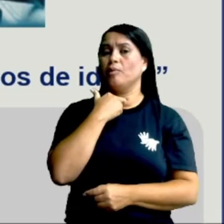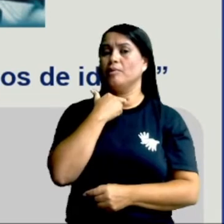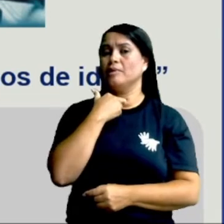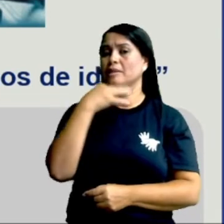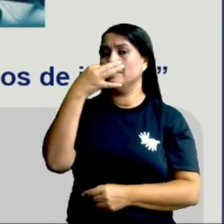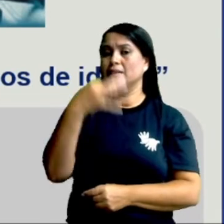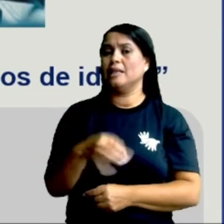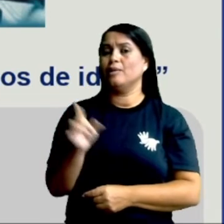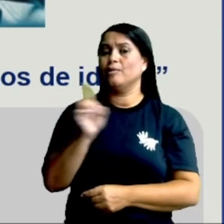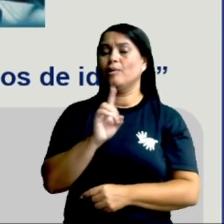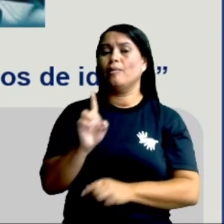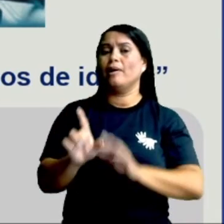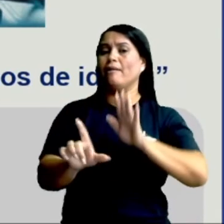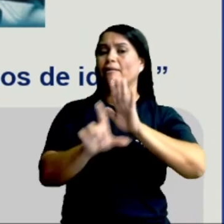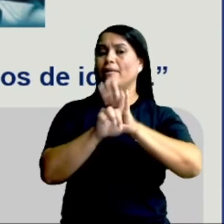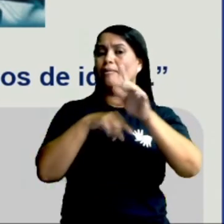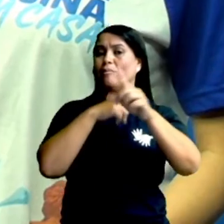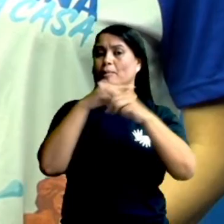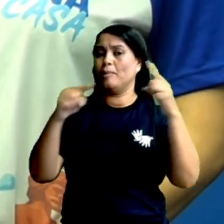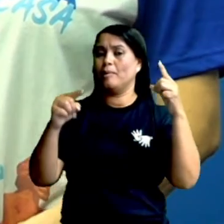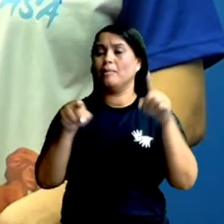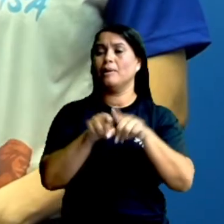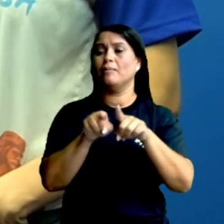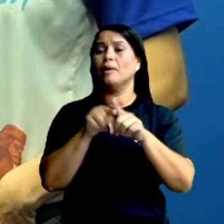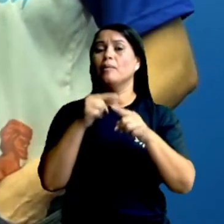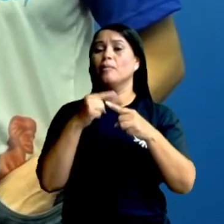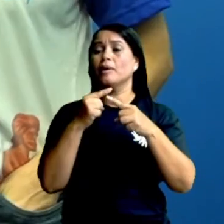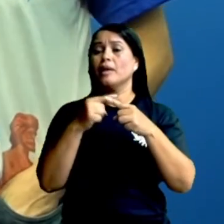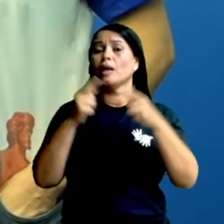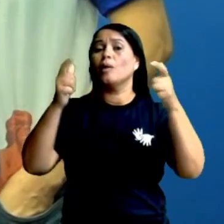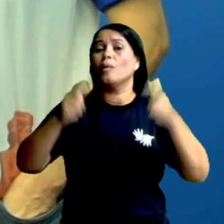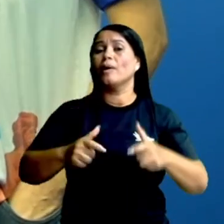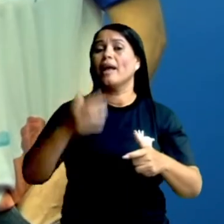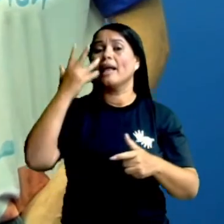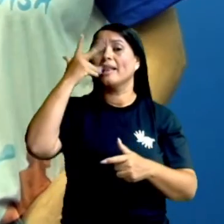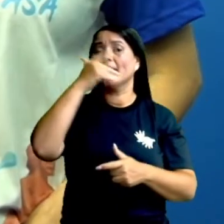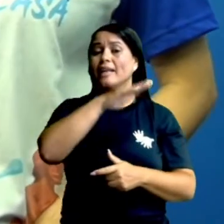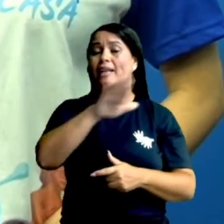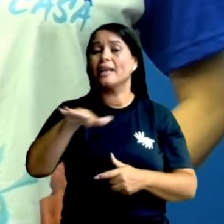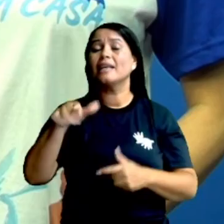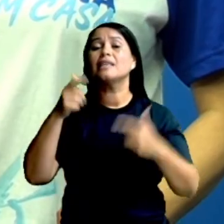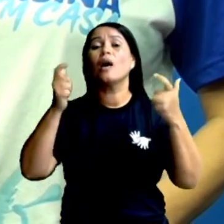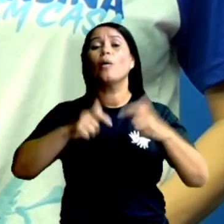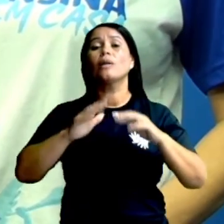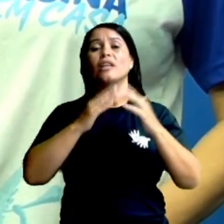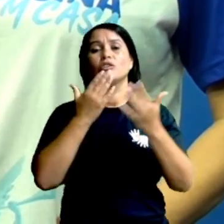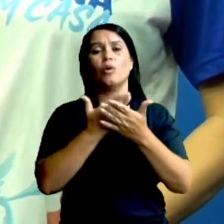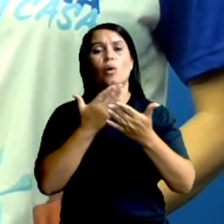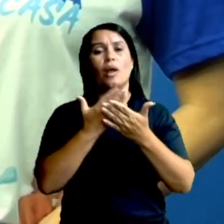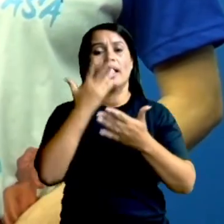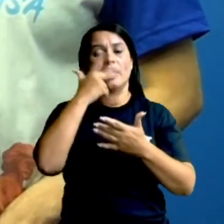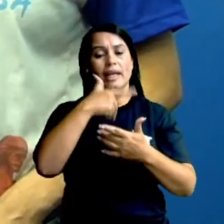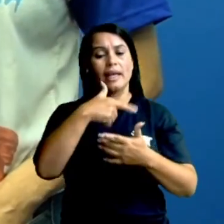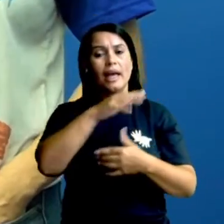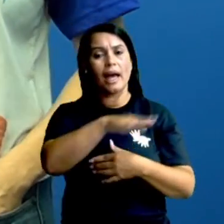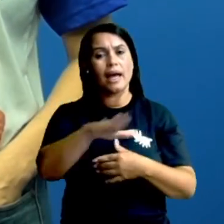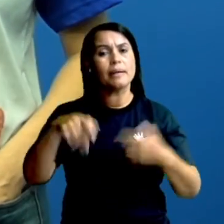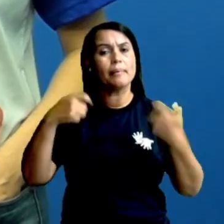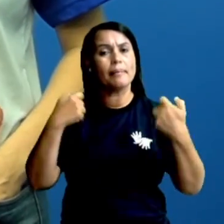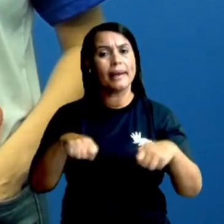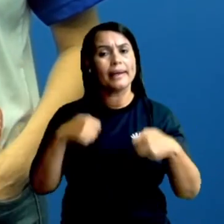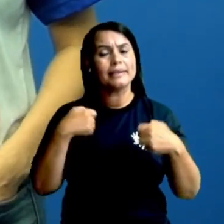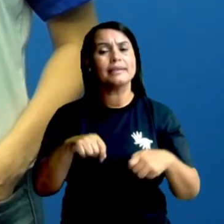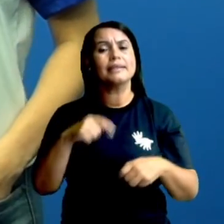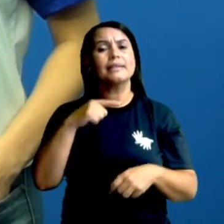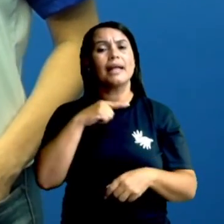isso não é correto, porque lugar de criança é onde? É na escola. A criança precisa ter sua formação,